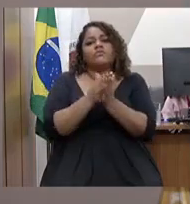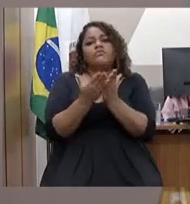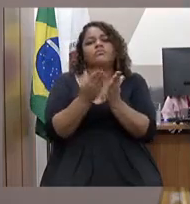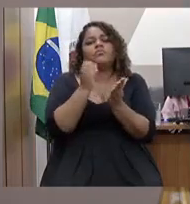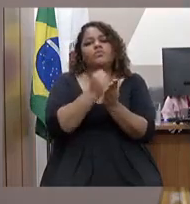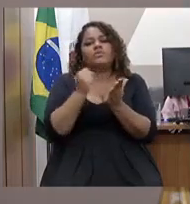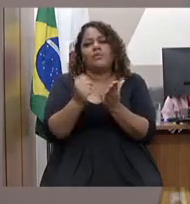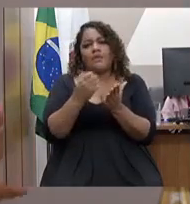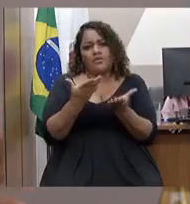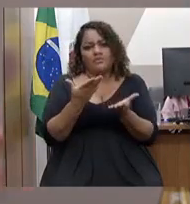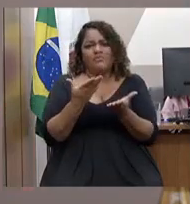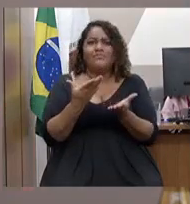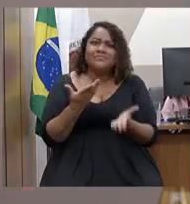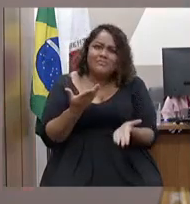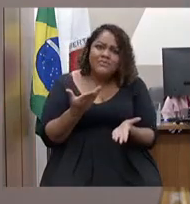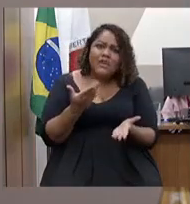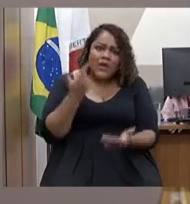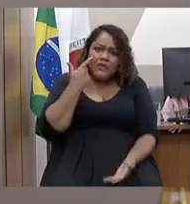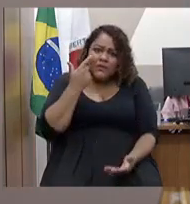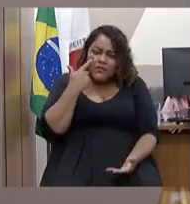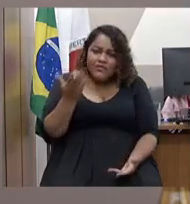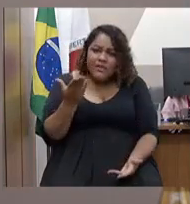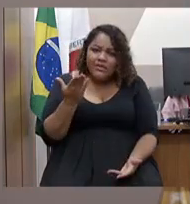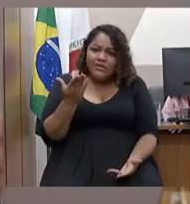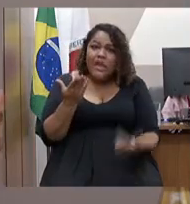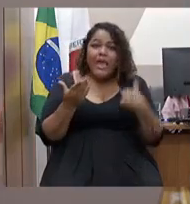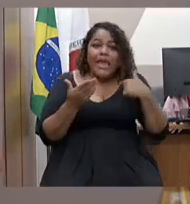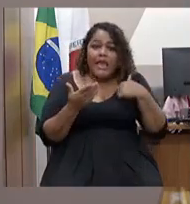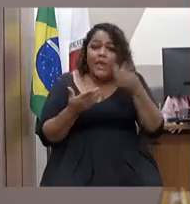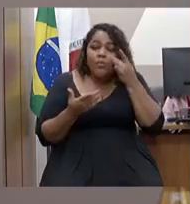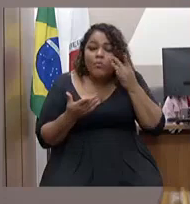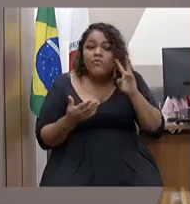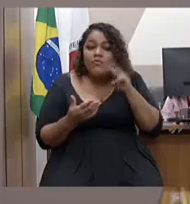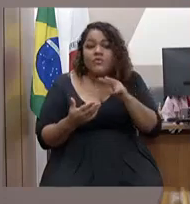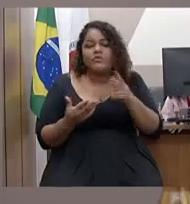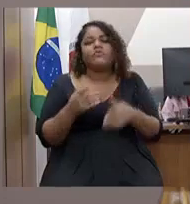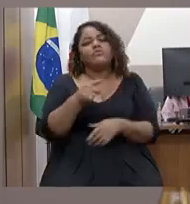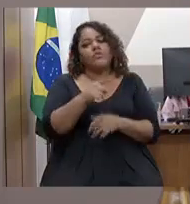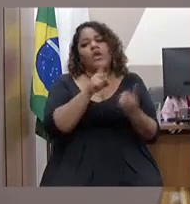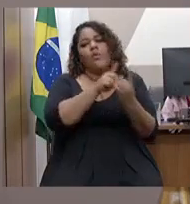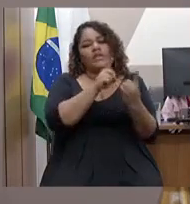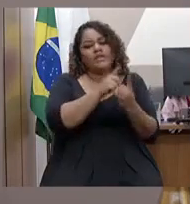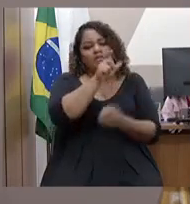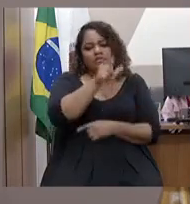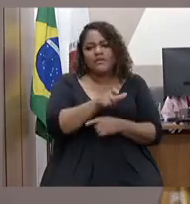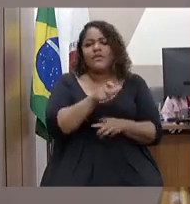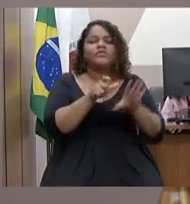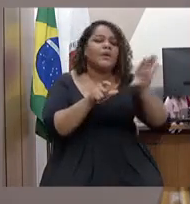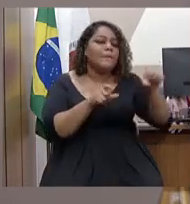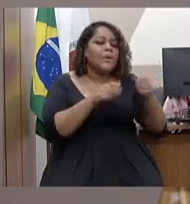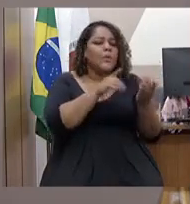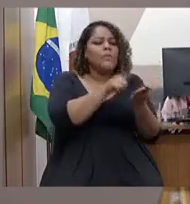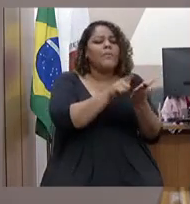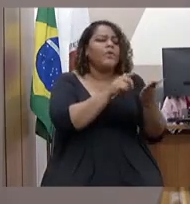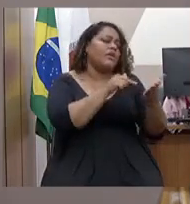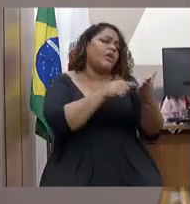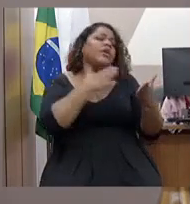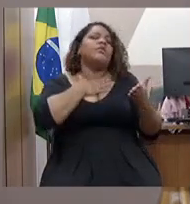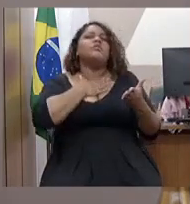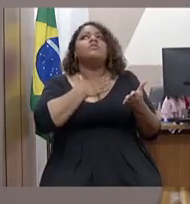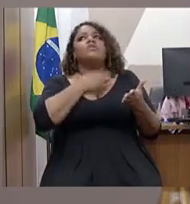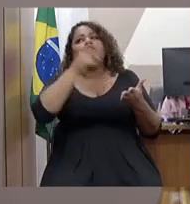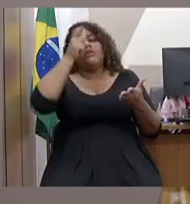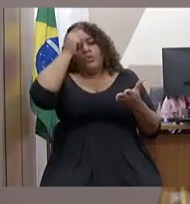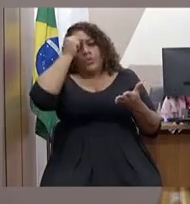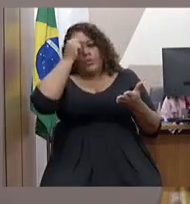de trabalho o atendente não eu estava assistindo eu tava vendo foi lá imprimiu e o amor que ele pegou aquilo ali vendo ele o nome dele